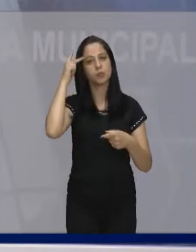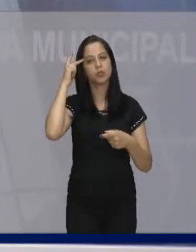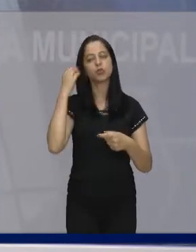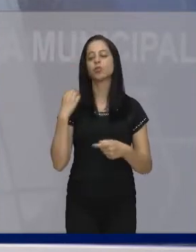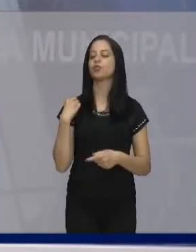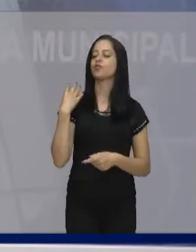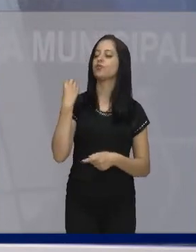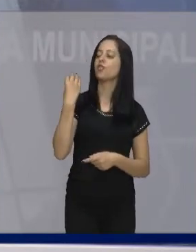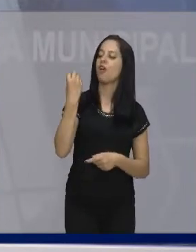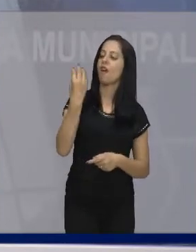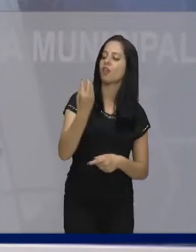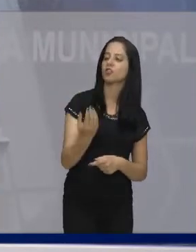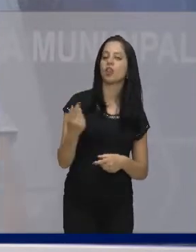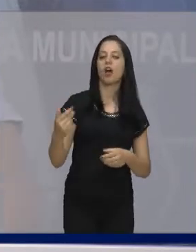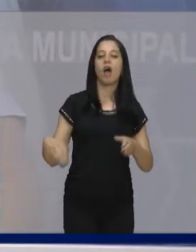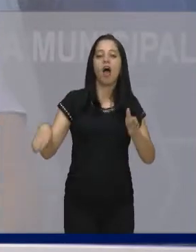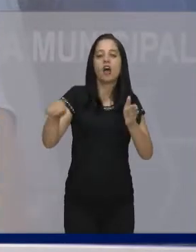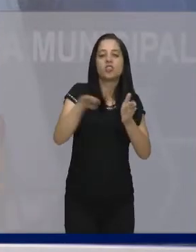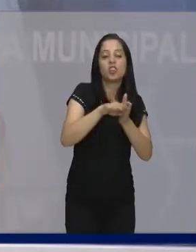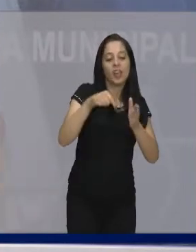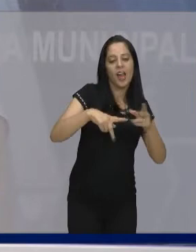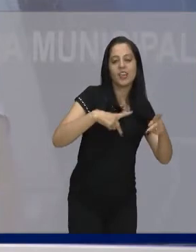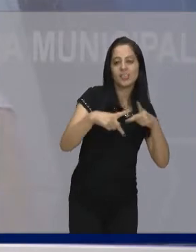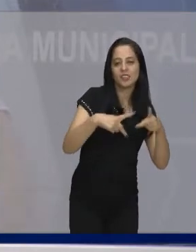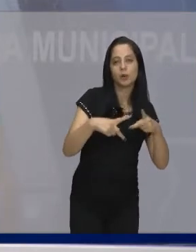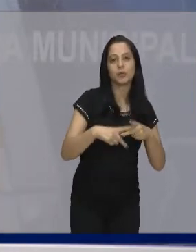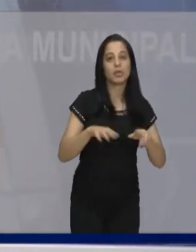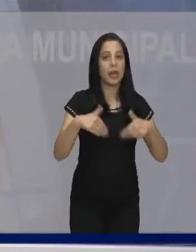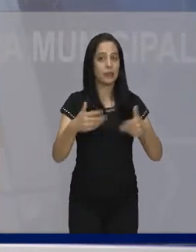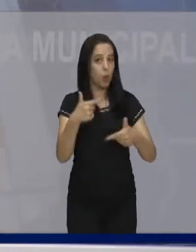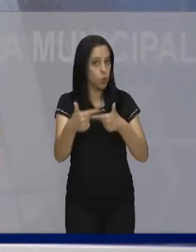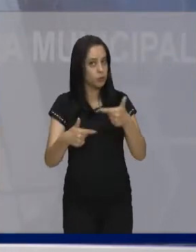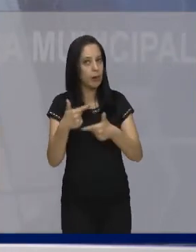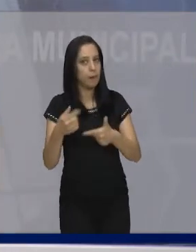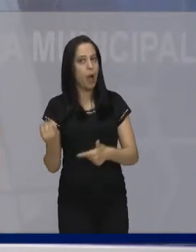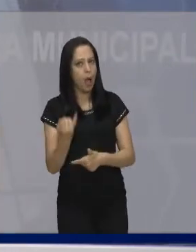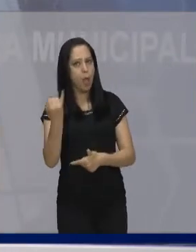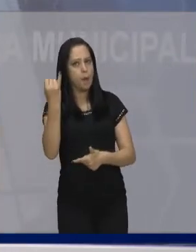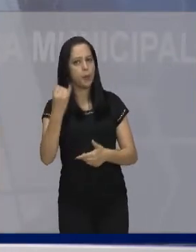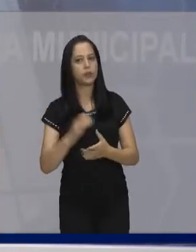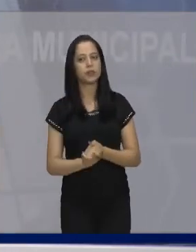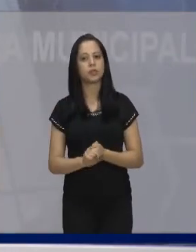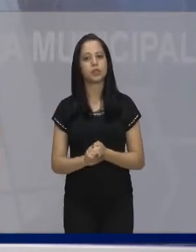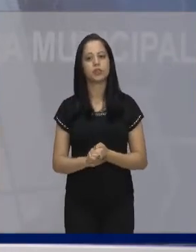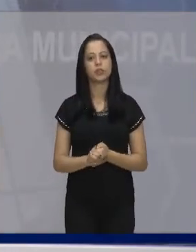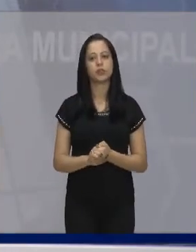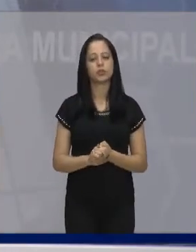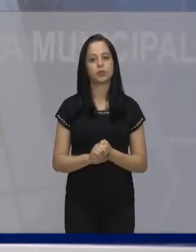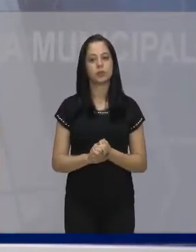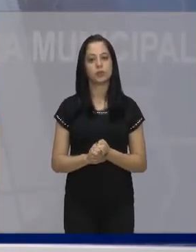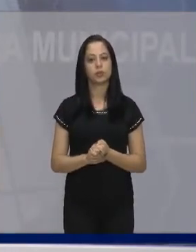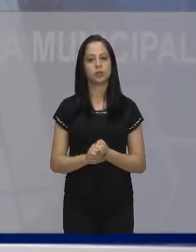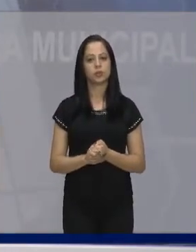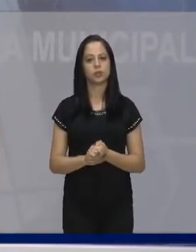cidade, deve ser um trabalho fundamental. Então, puxando só um pouquinho aqui dos históricos, a gente tem